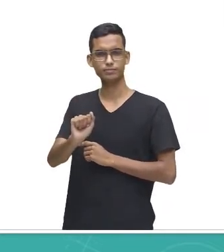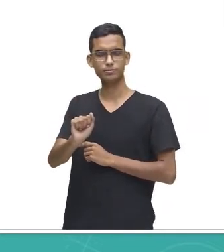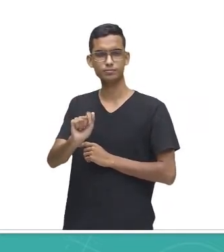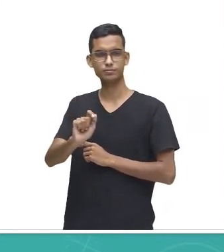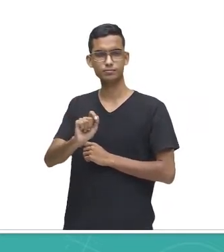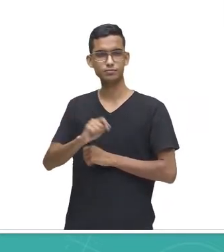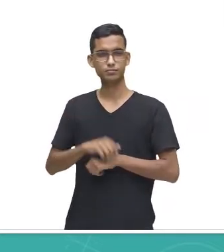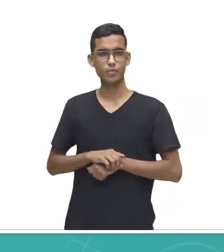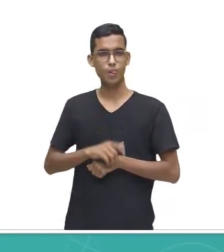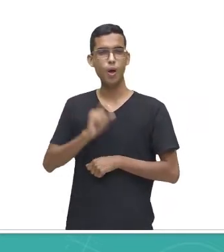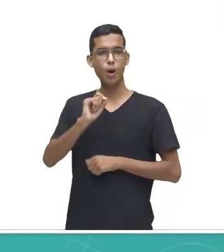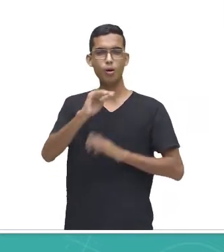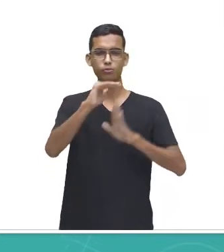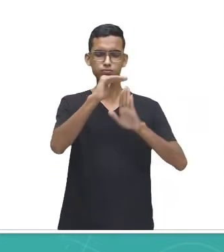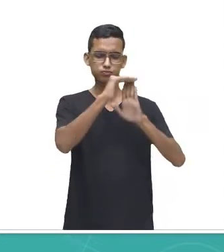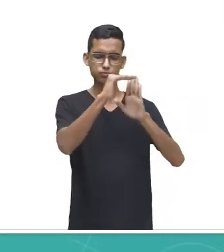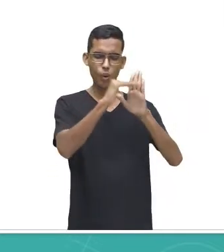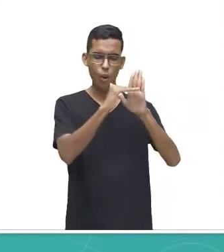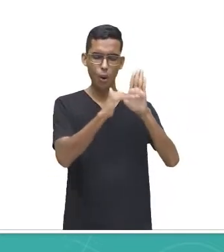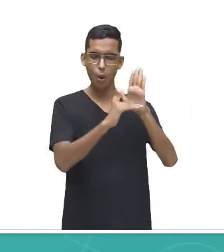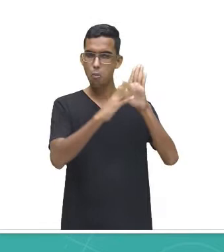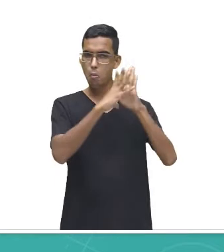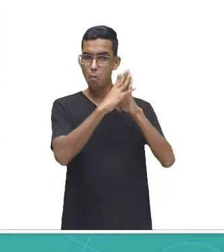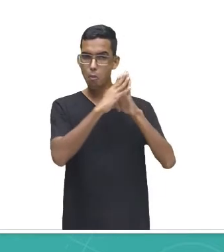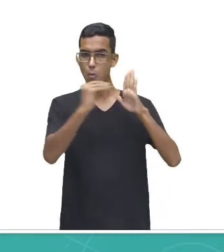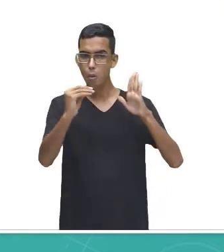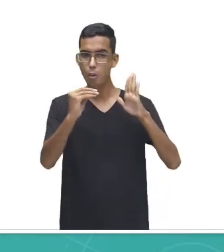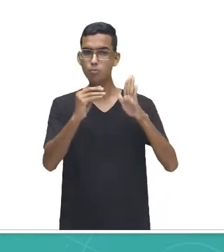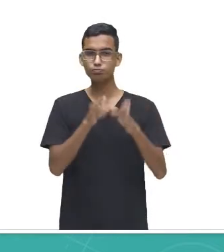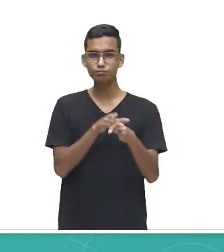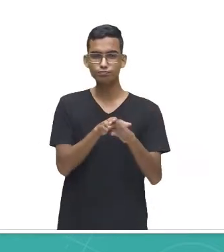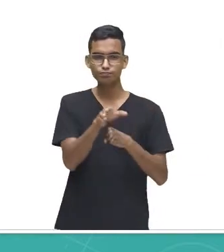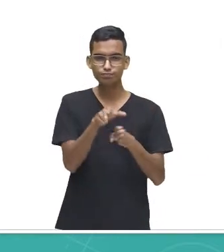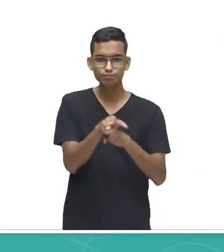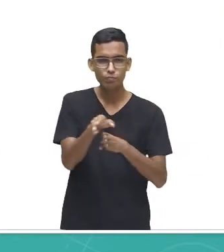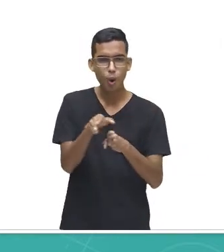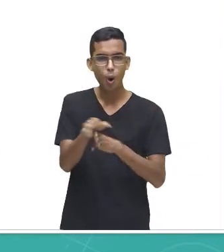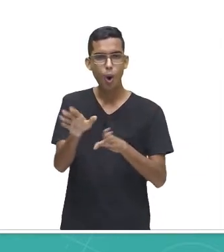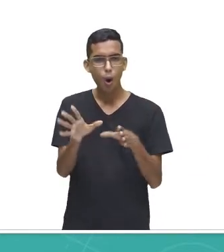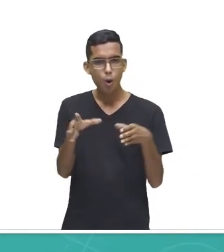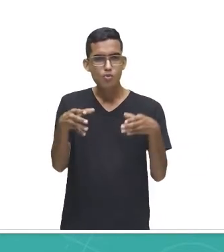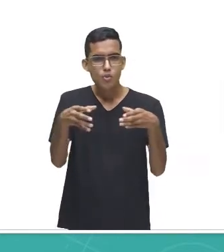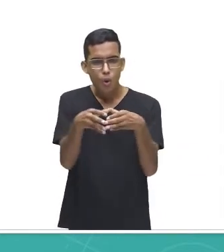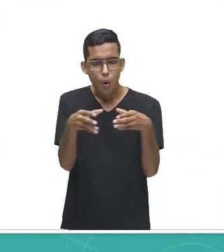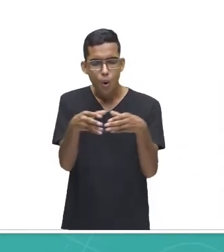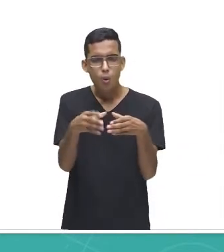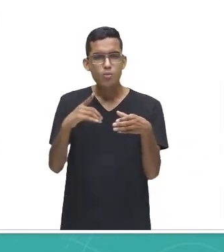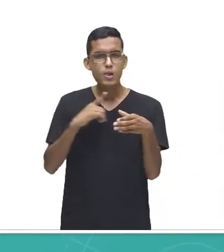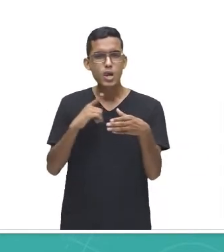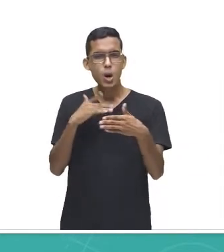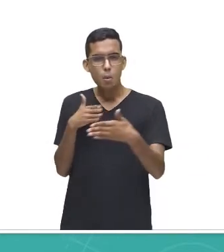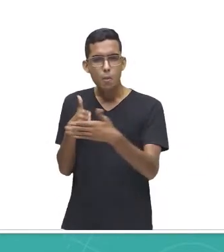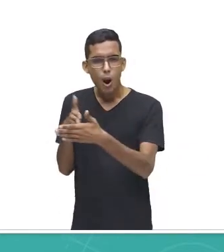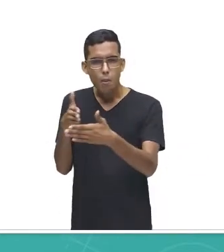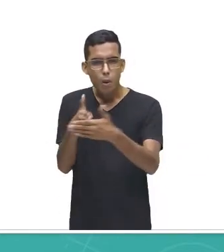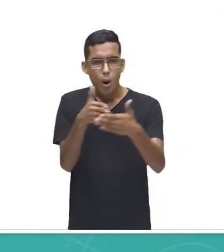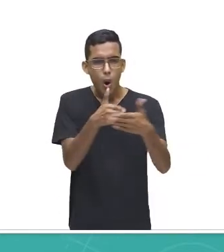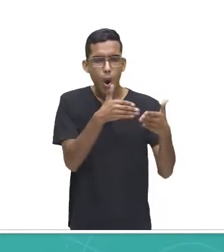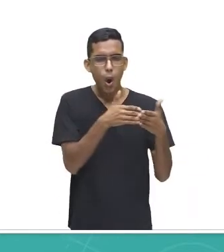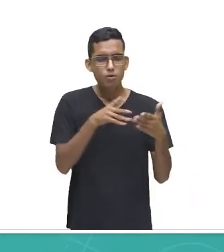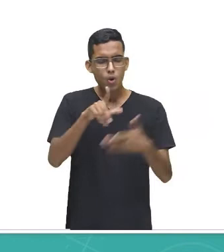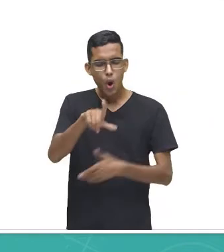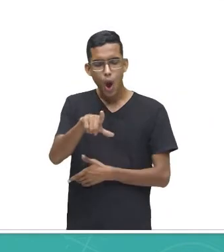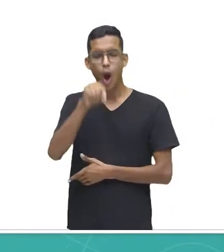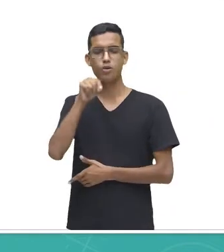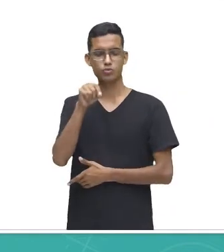São as normas, modelos orientadores de um grupo que estabelece limites e que determinam